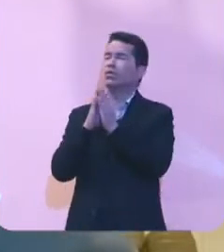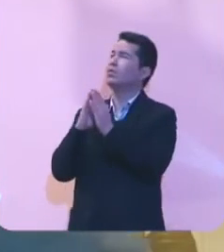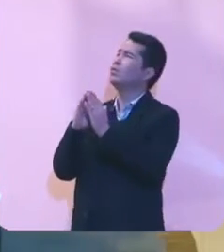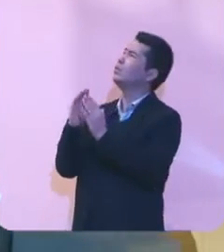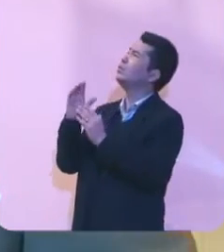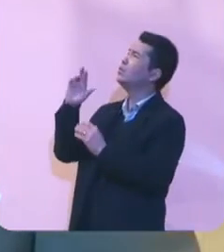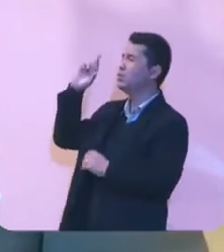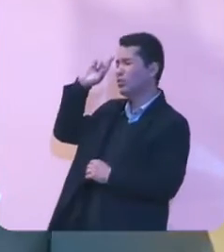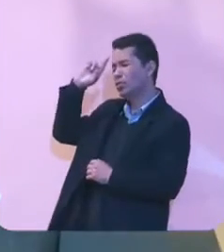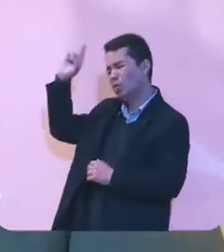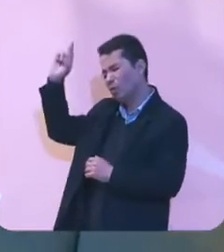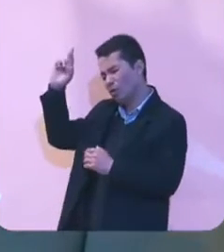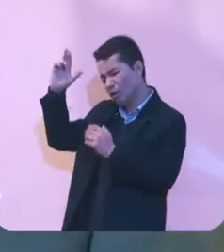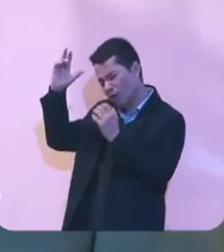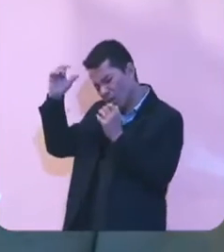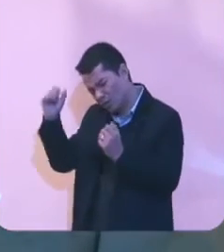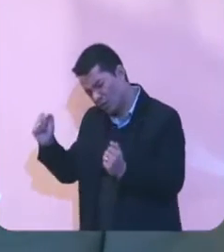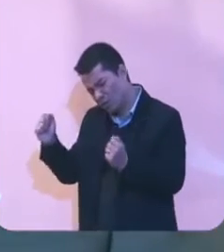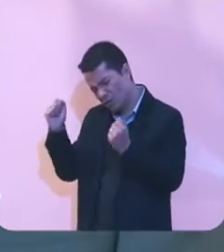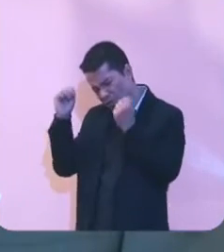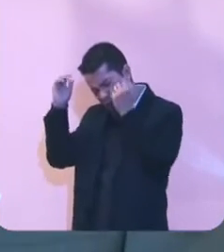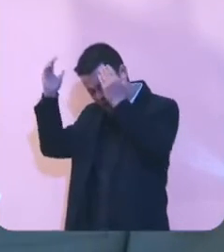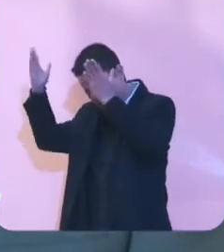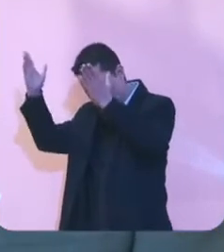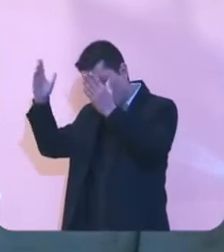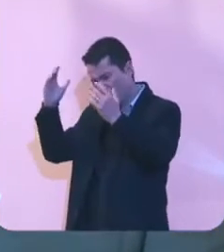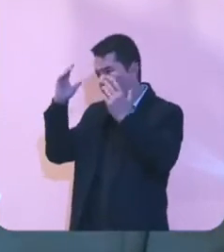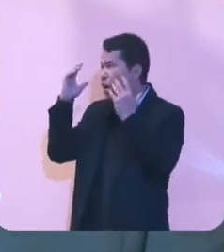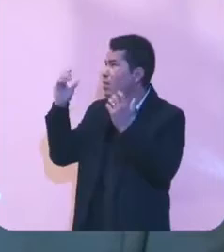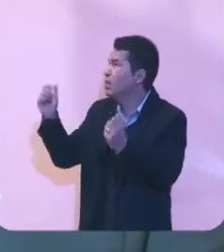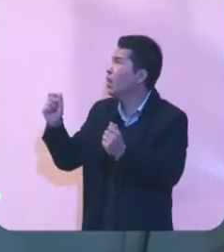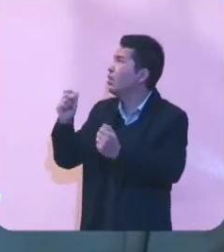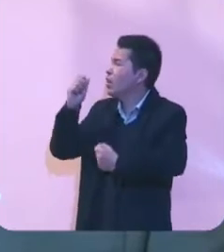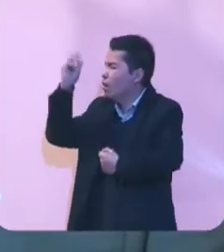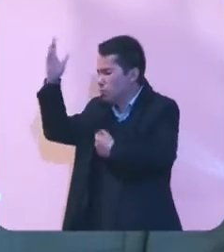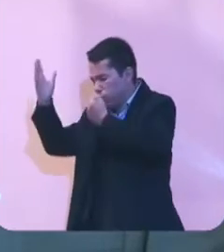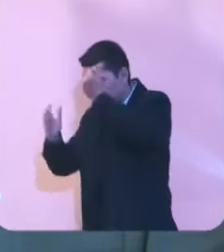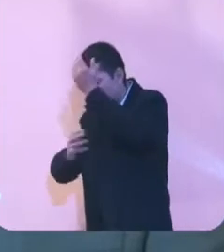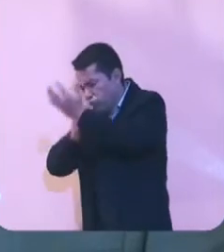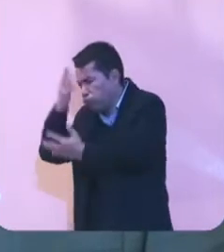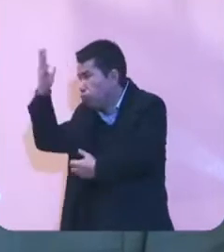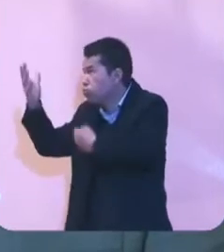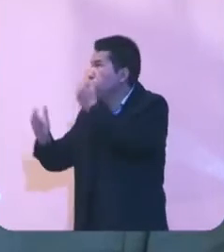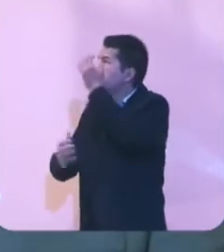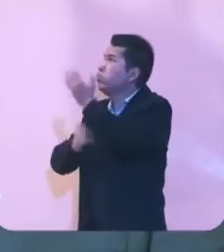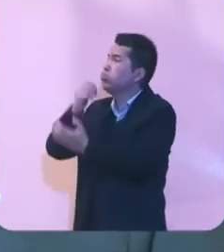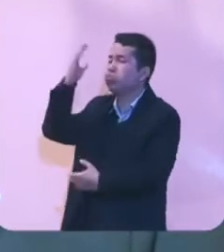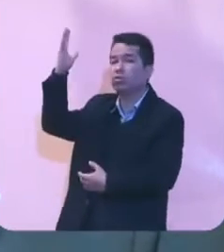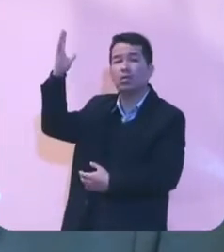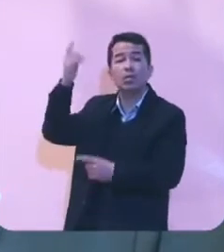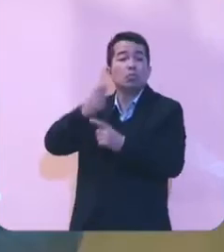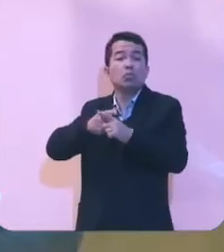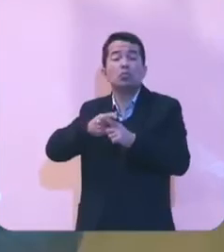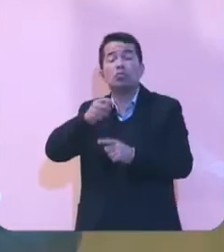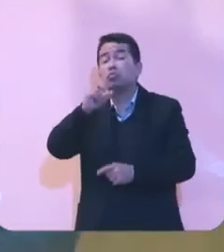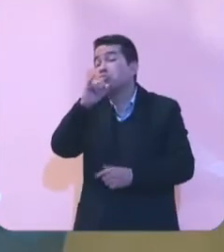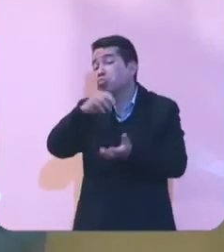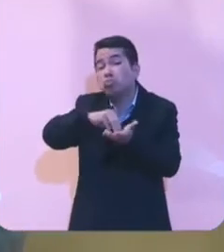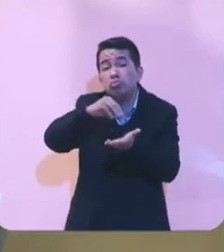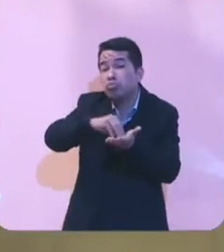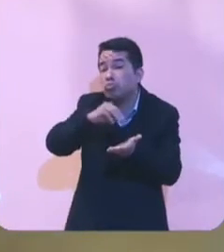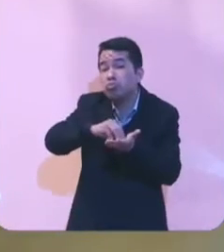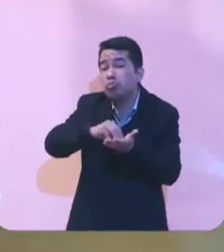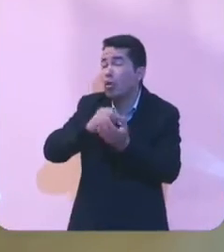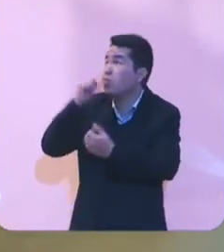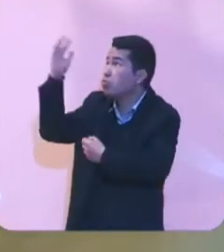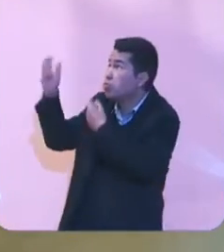nossa consagração, a nossa confissão, pois só assim nós poderemos ter vitória. Olha